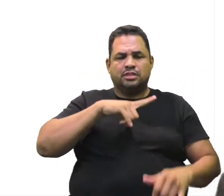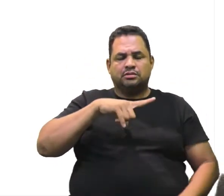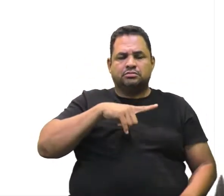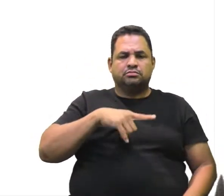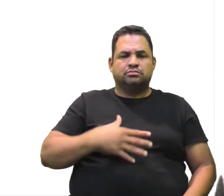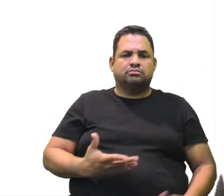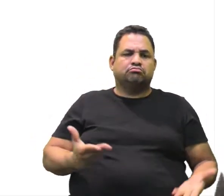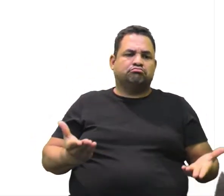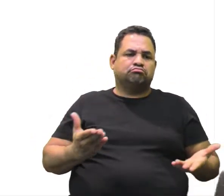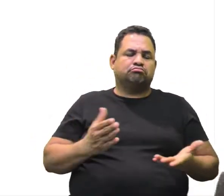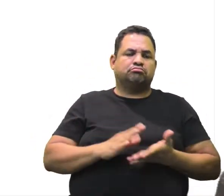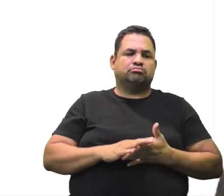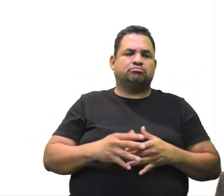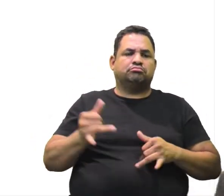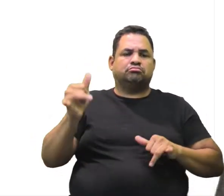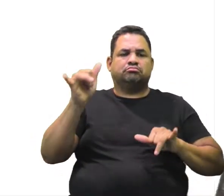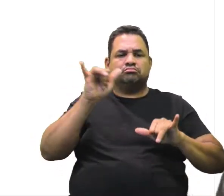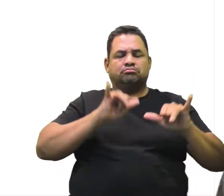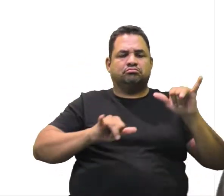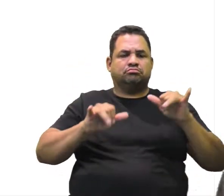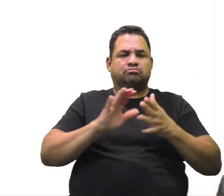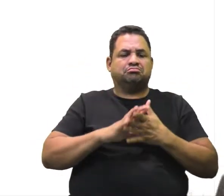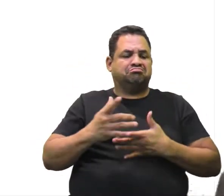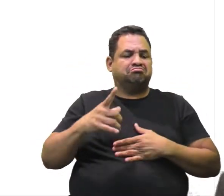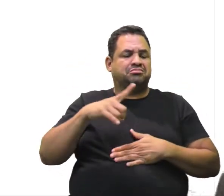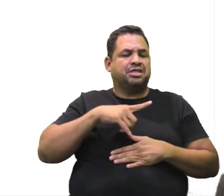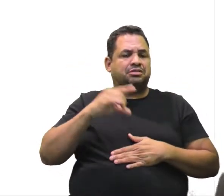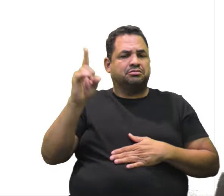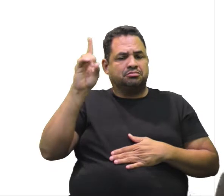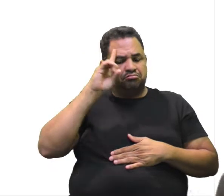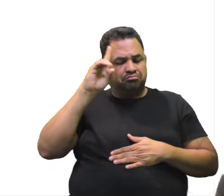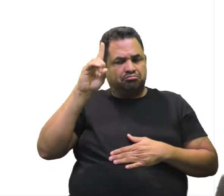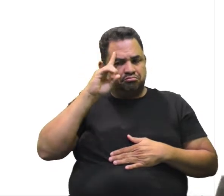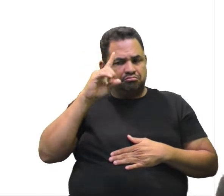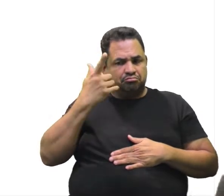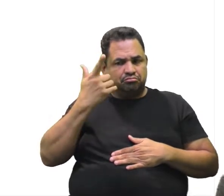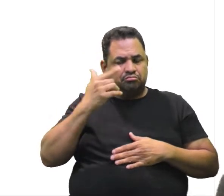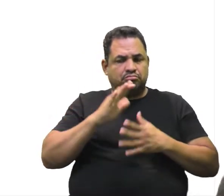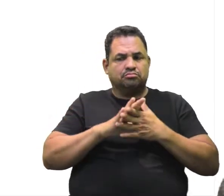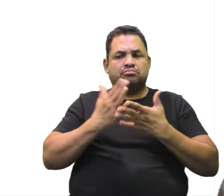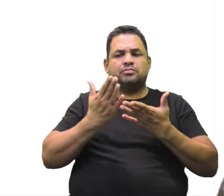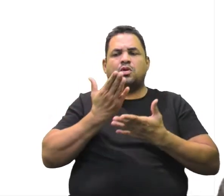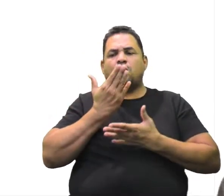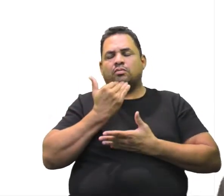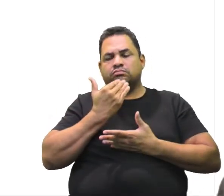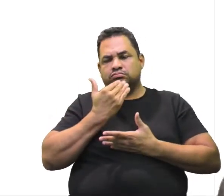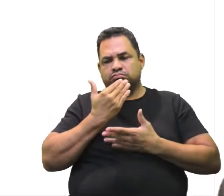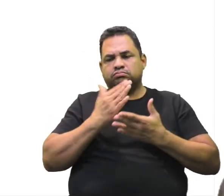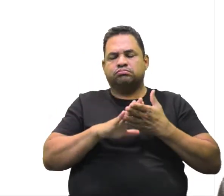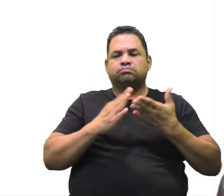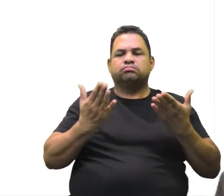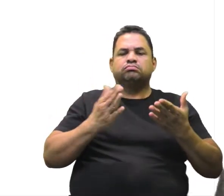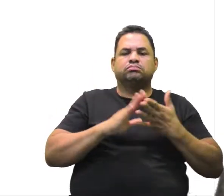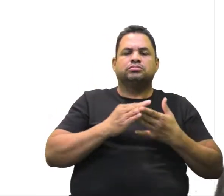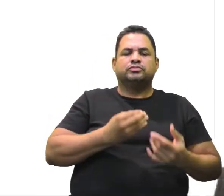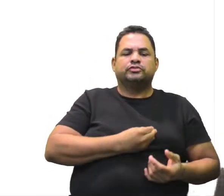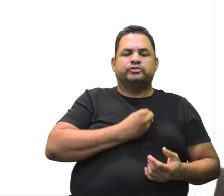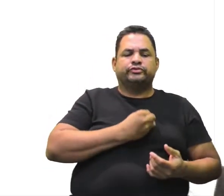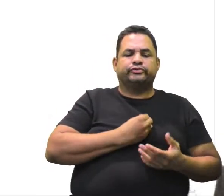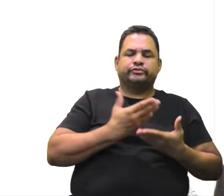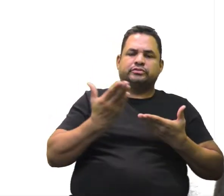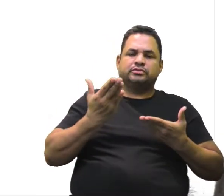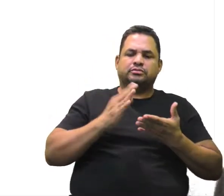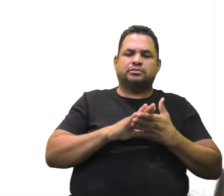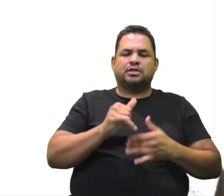A química, ela está presente aonde? No cotidiano. Todo dia você se alimenta, você vive, você